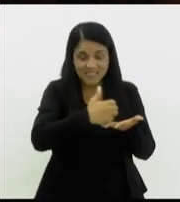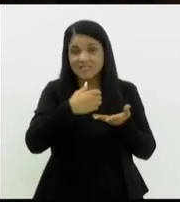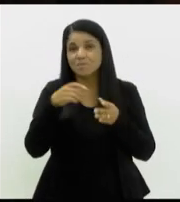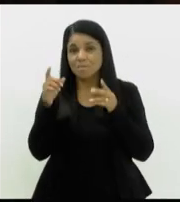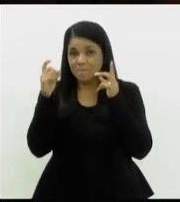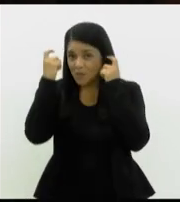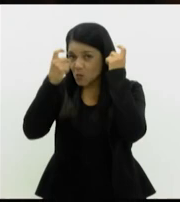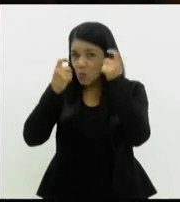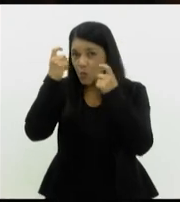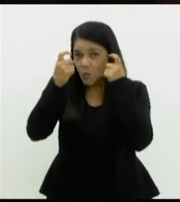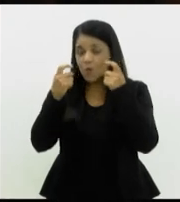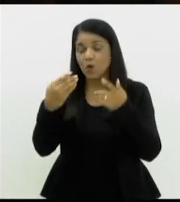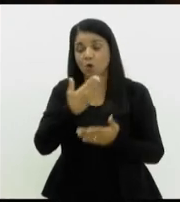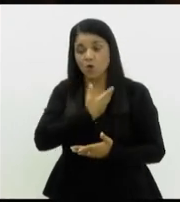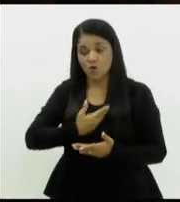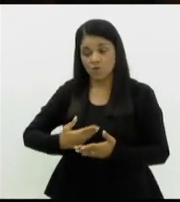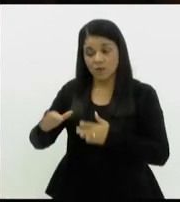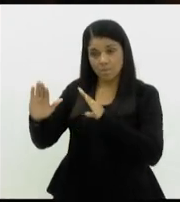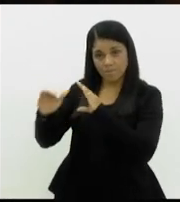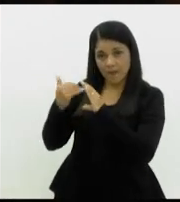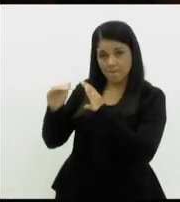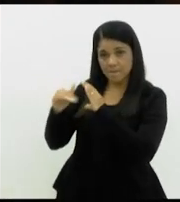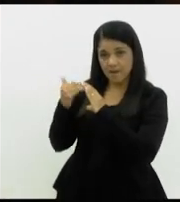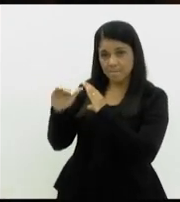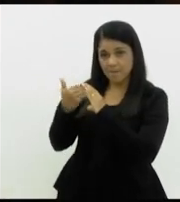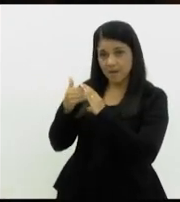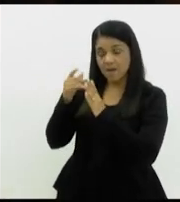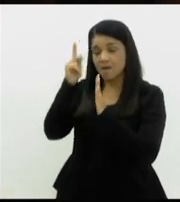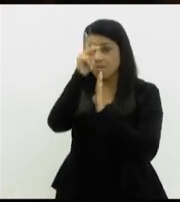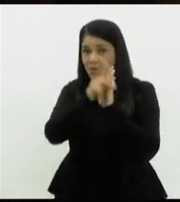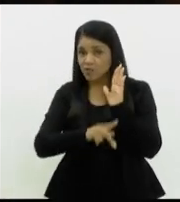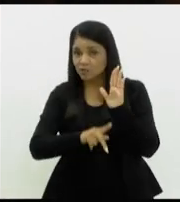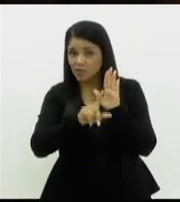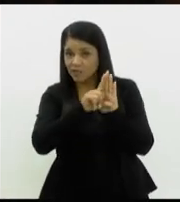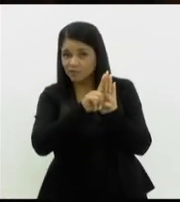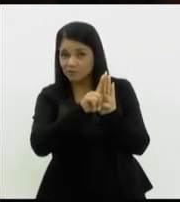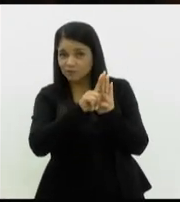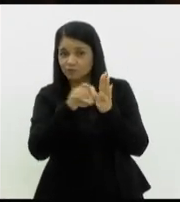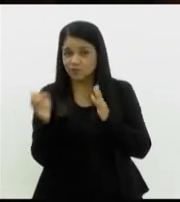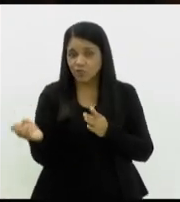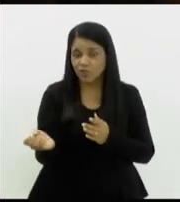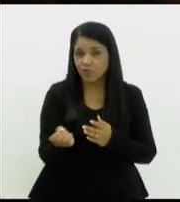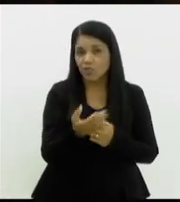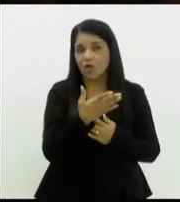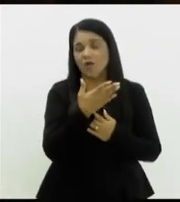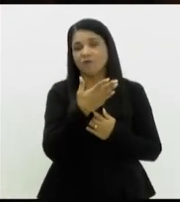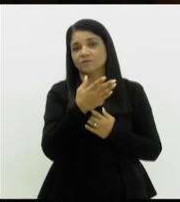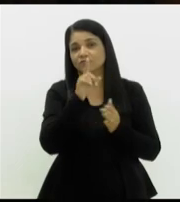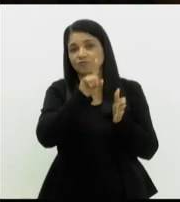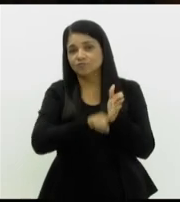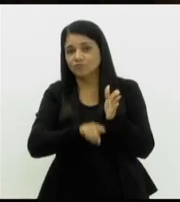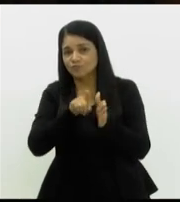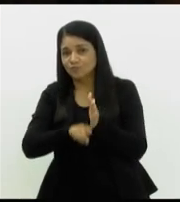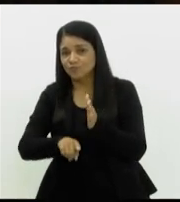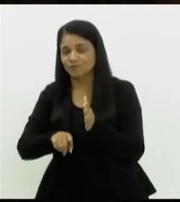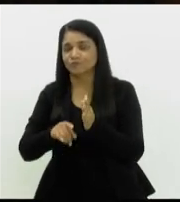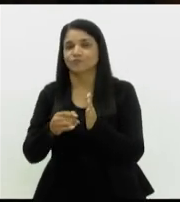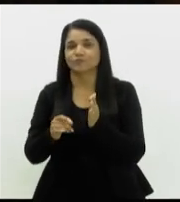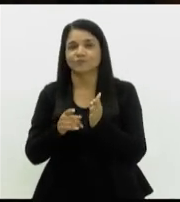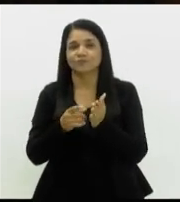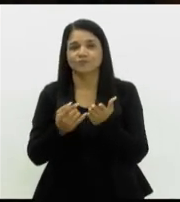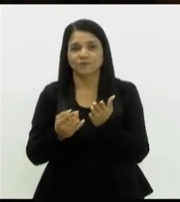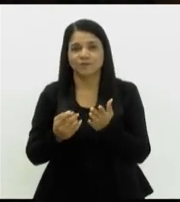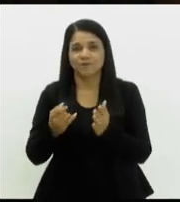O governo tem mandado para cá constantemente projetos de novas isenções fiscais. E a gente tem buscado